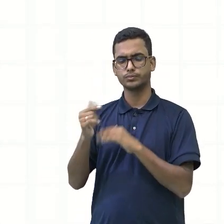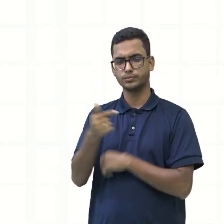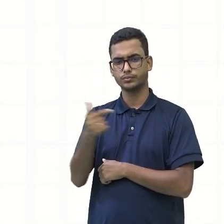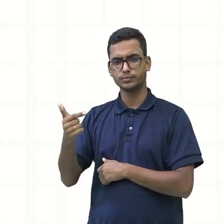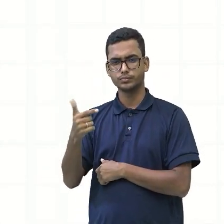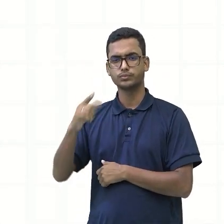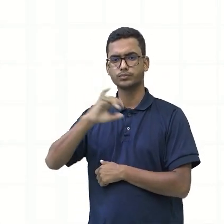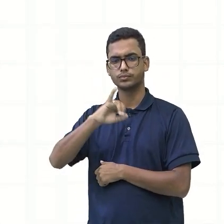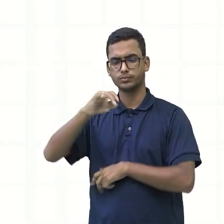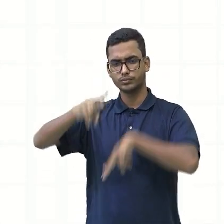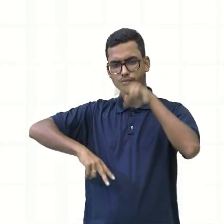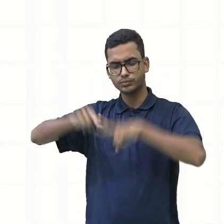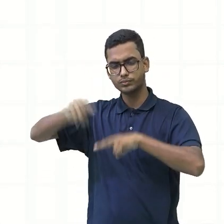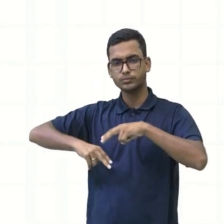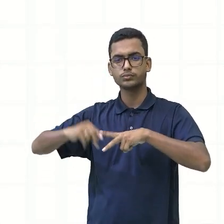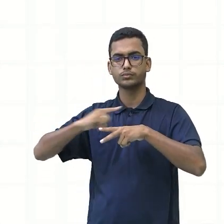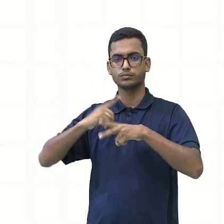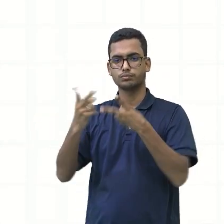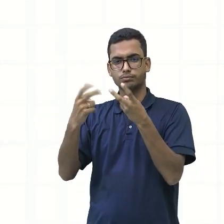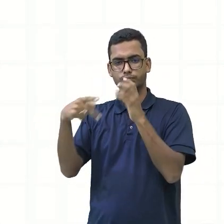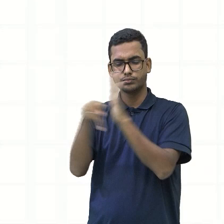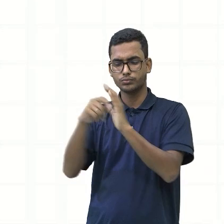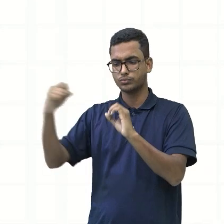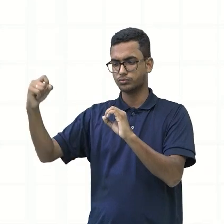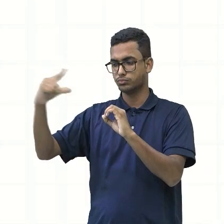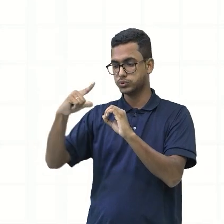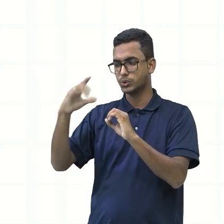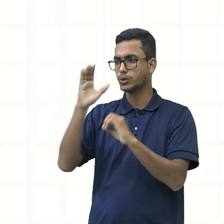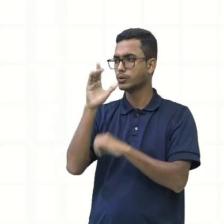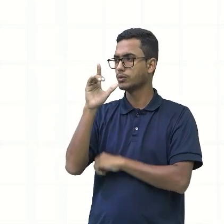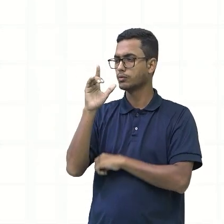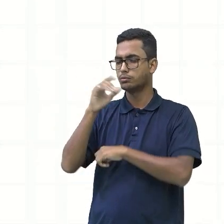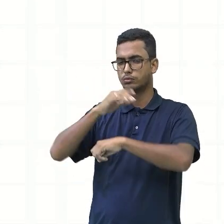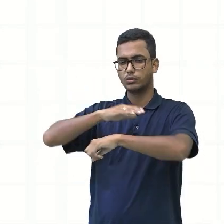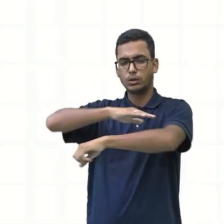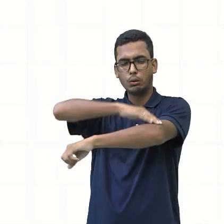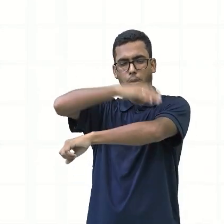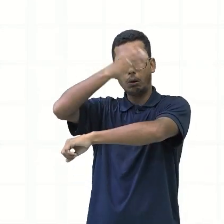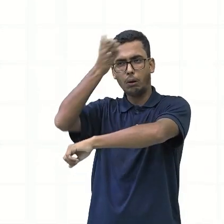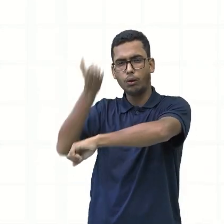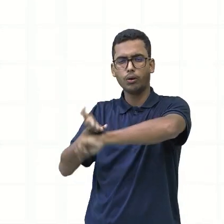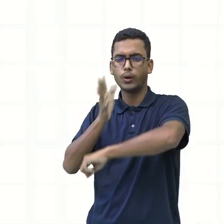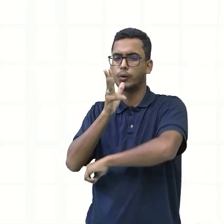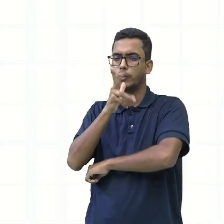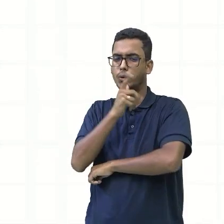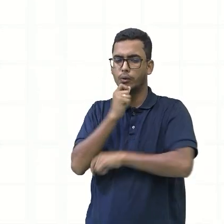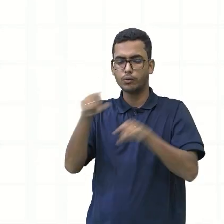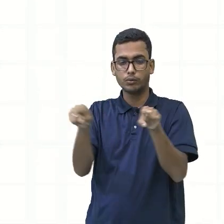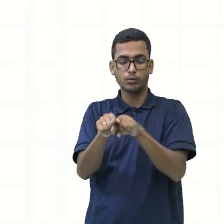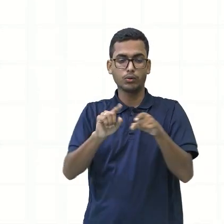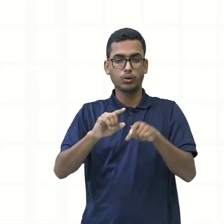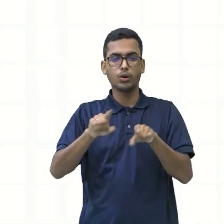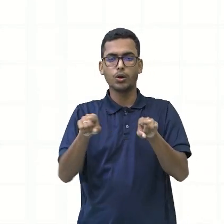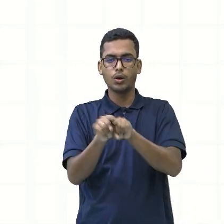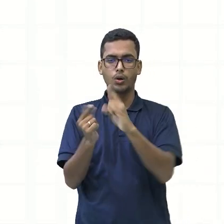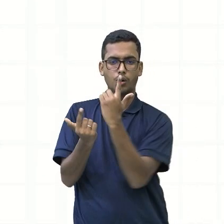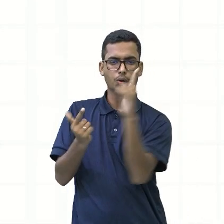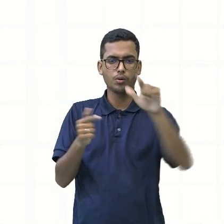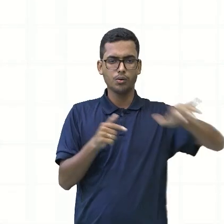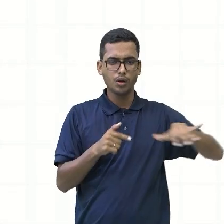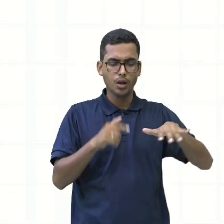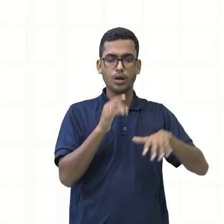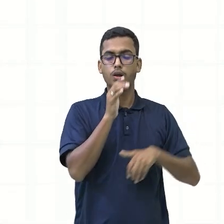solar e nessa região vai estar com o dia mais longo, enquanto a outra vai estar com a noite mais longa, tá bom? E a gente tem